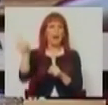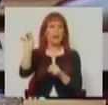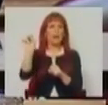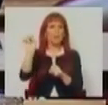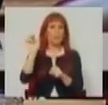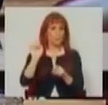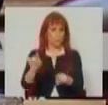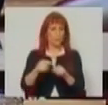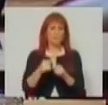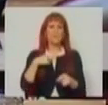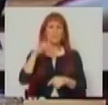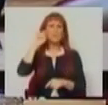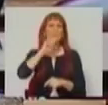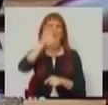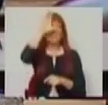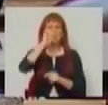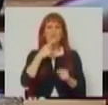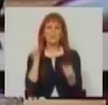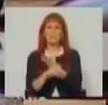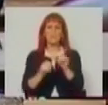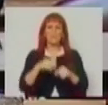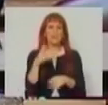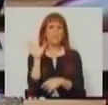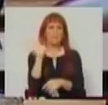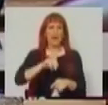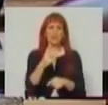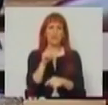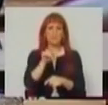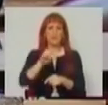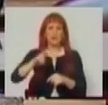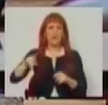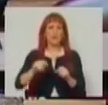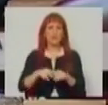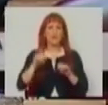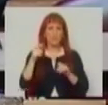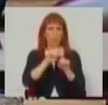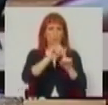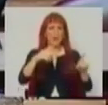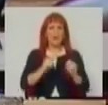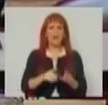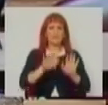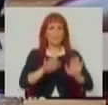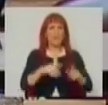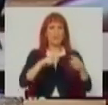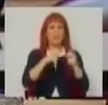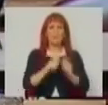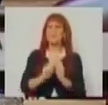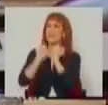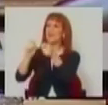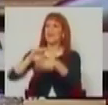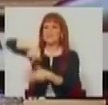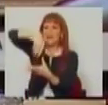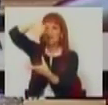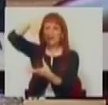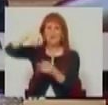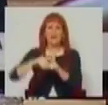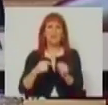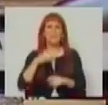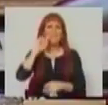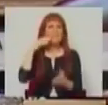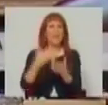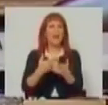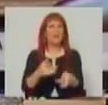garantiu que injetar 2 mil milhões, mais de 2 mil milhões no Banif estancaria o problema e entregá-lo ao Santander e garantiu também que